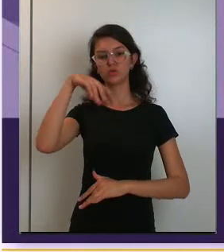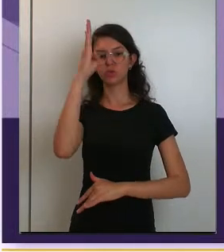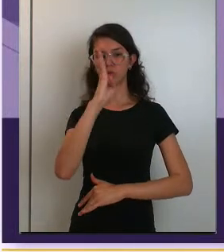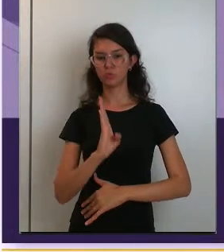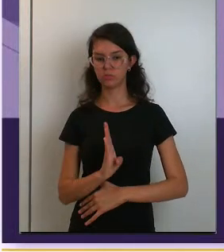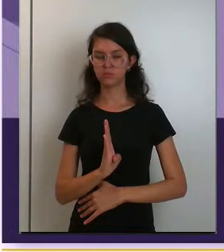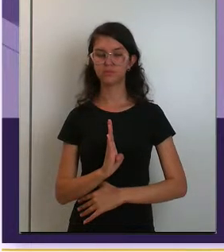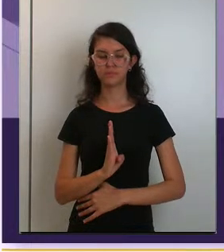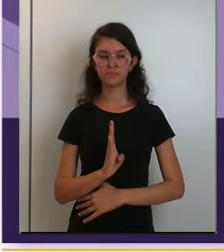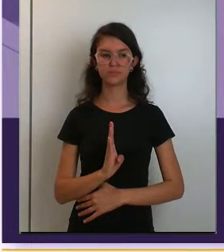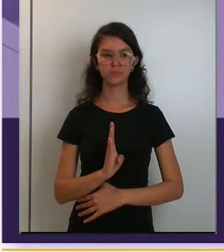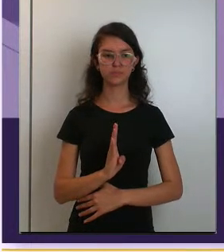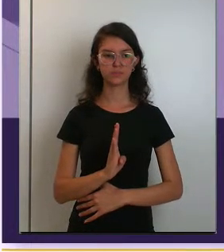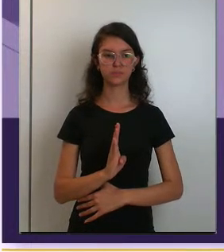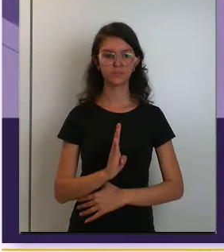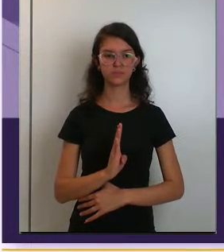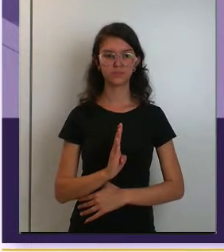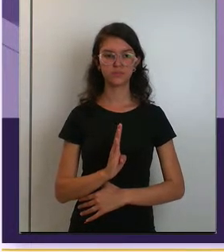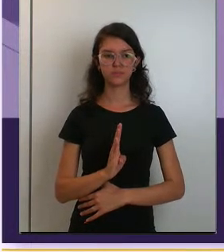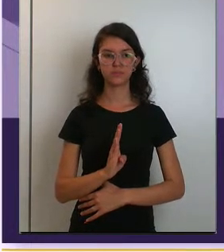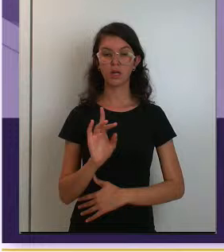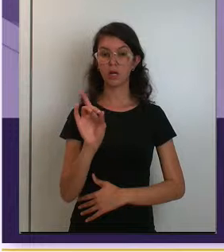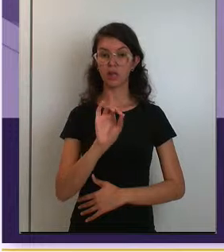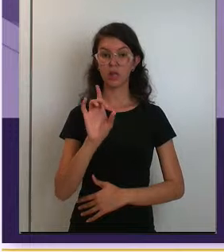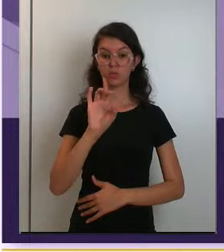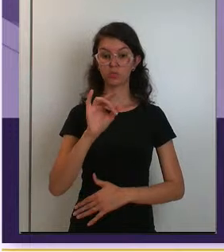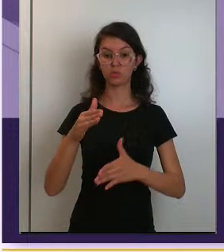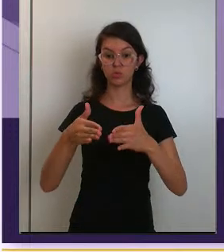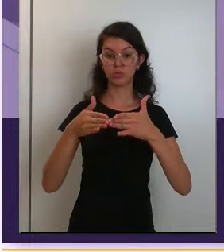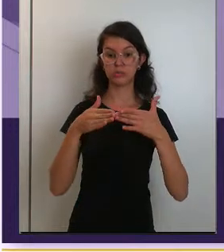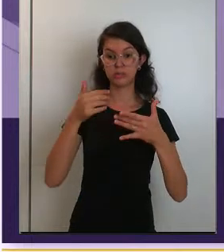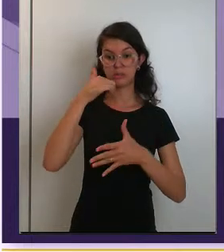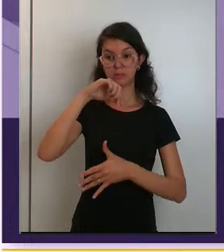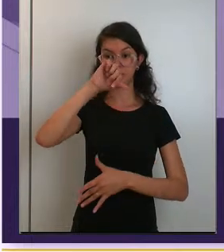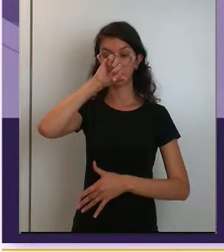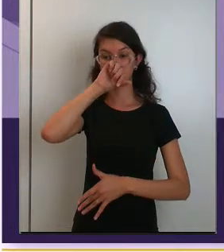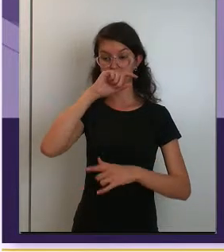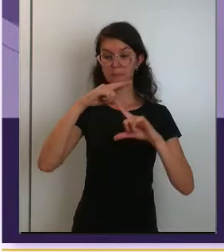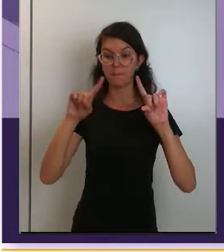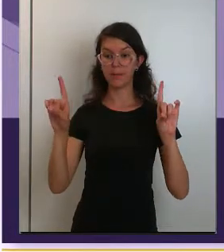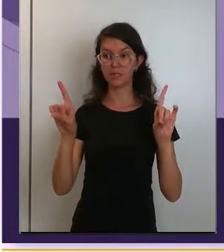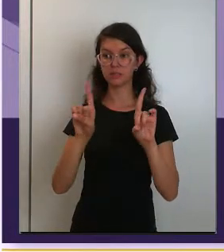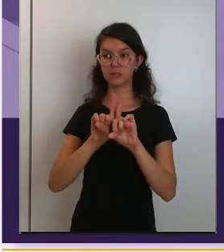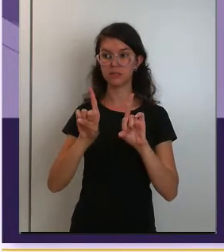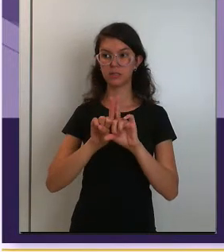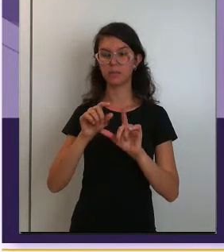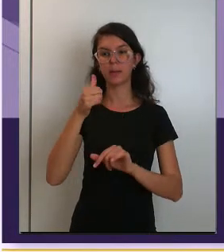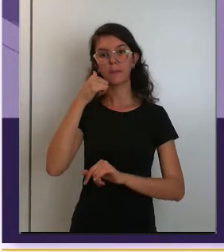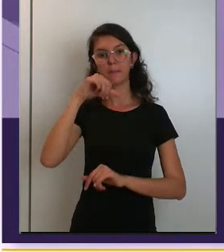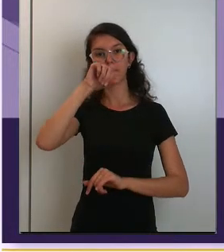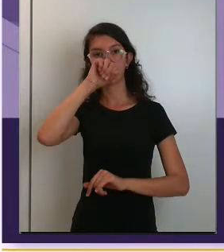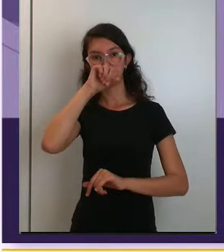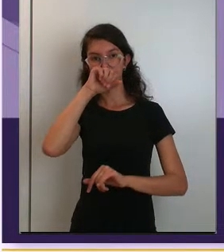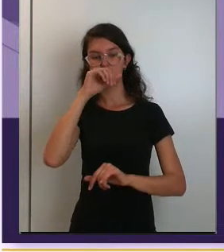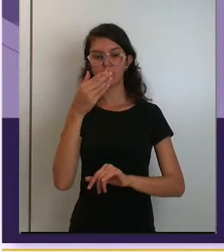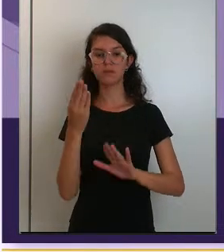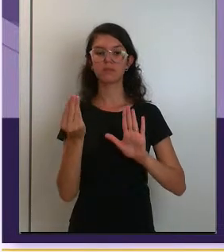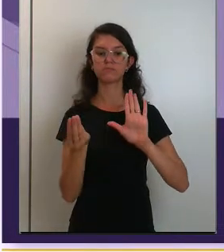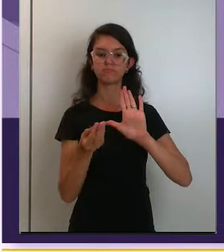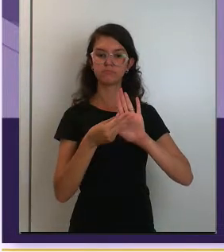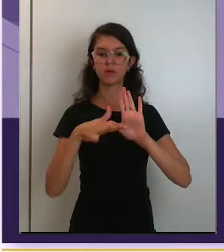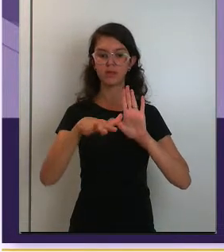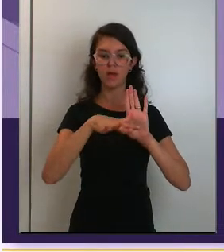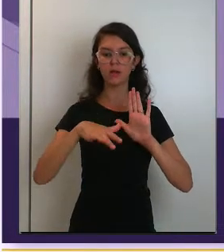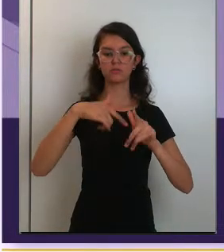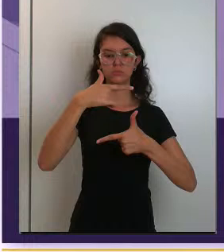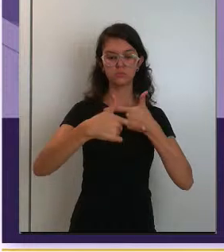que não só a licença maternidade, mas também as mães inseridas no mercado formal